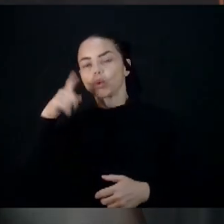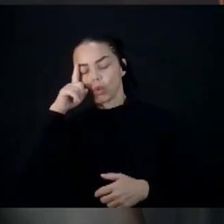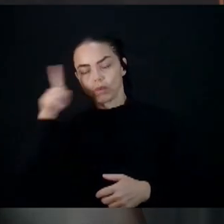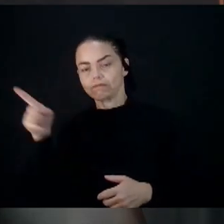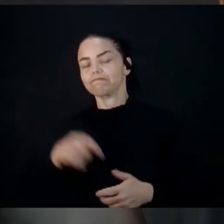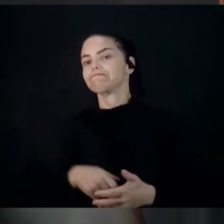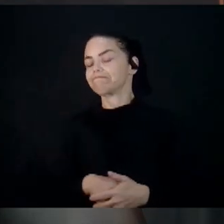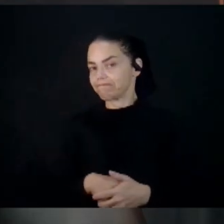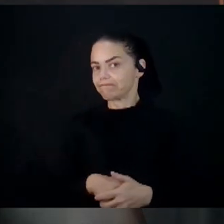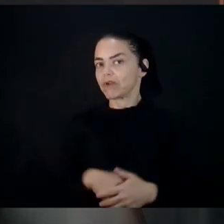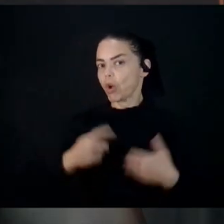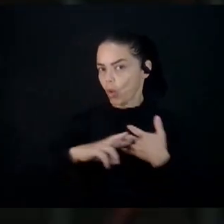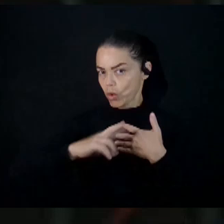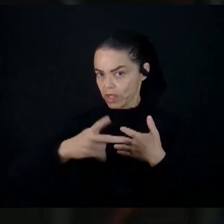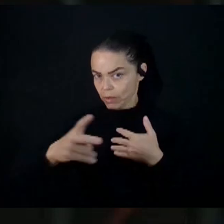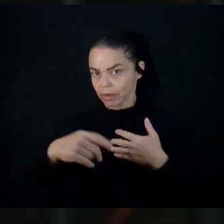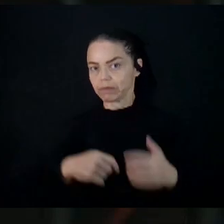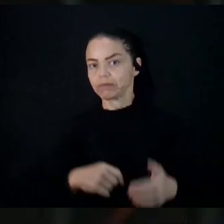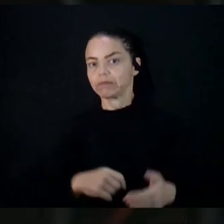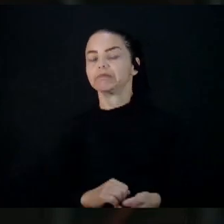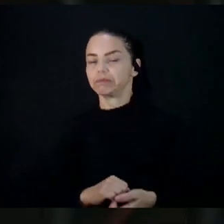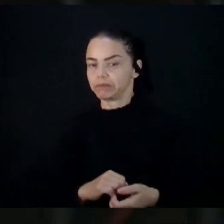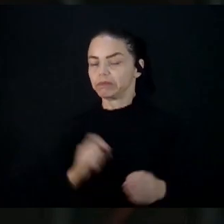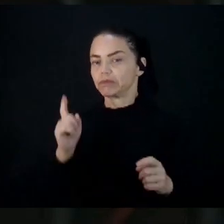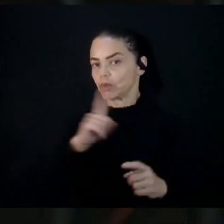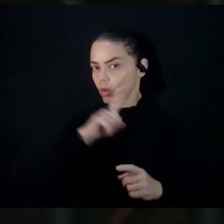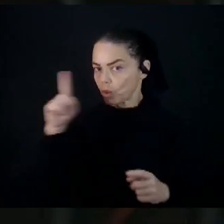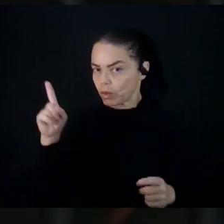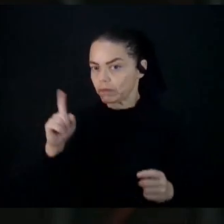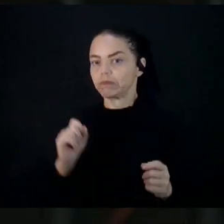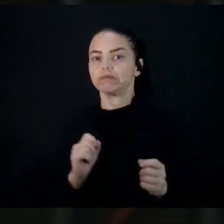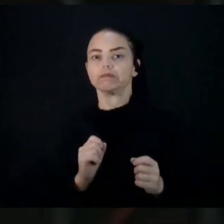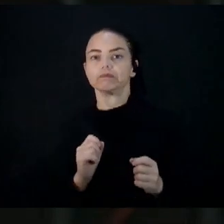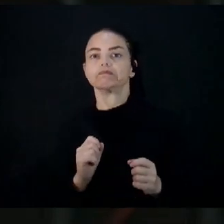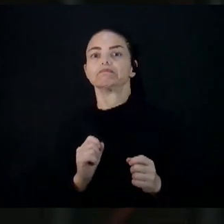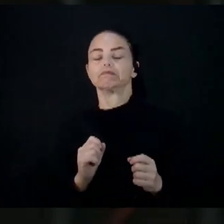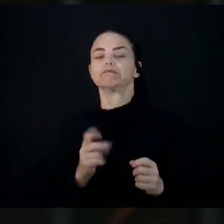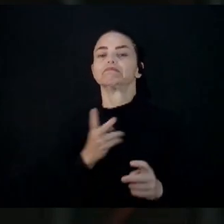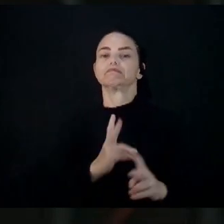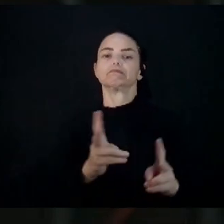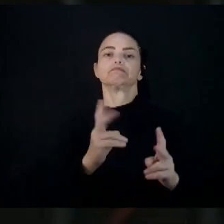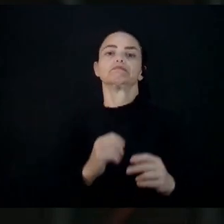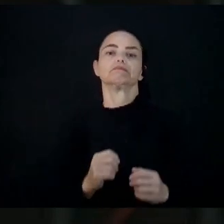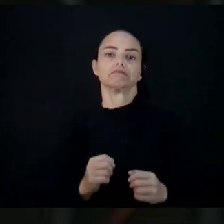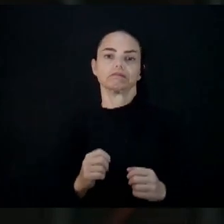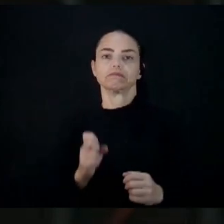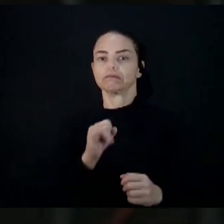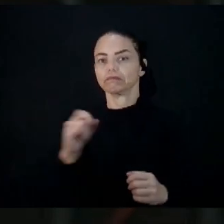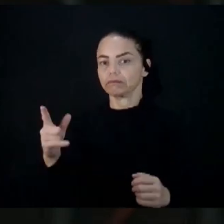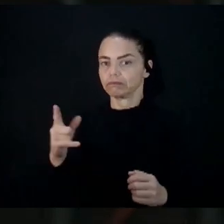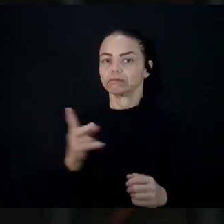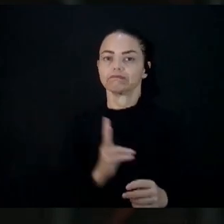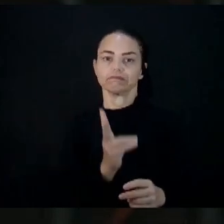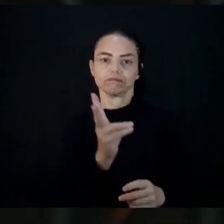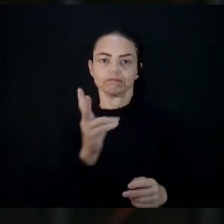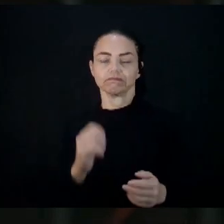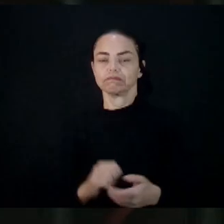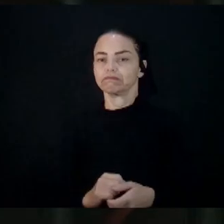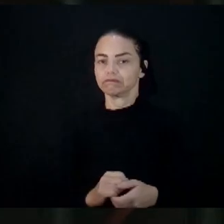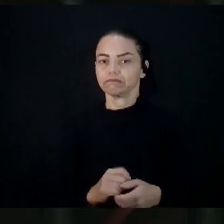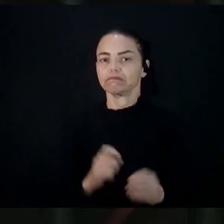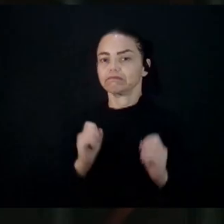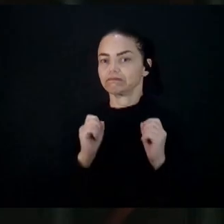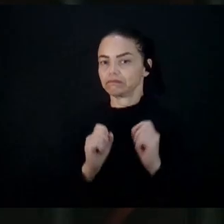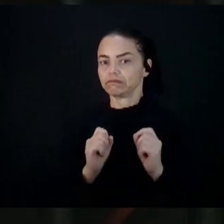vai chegar. A conta chega no dia seguinte e vai continuar chegando se você continuar, né,